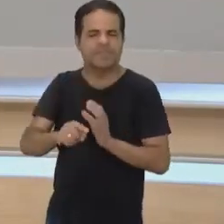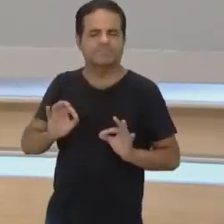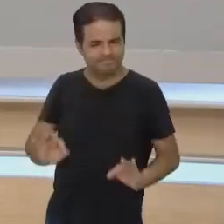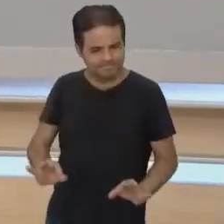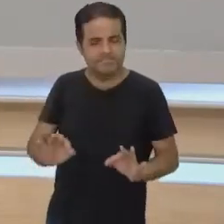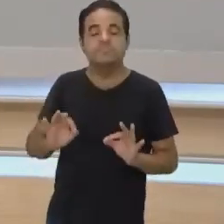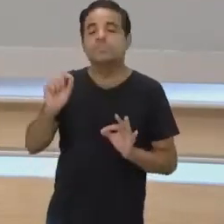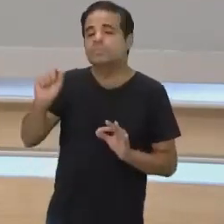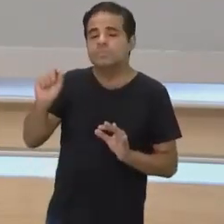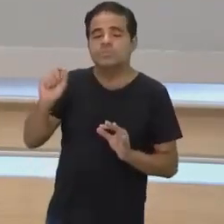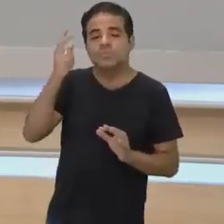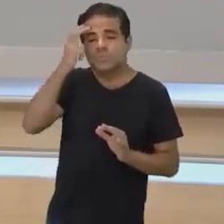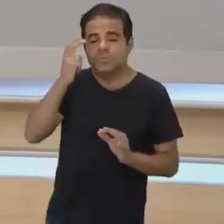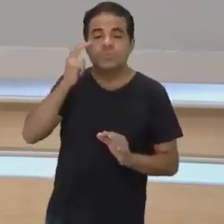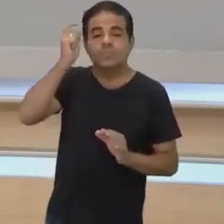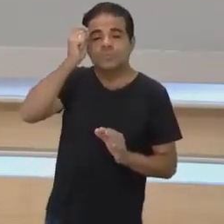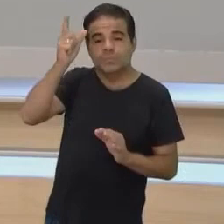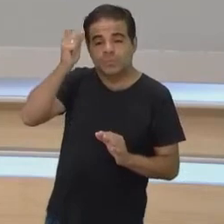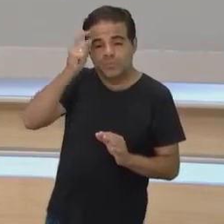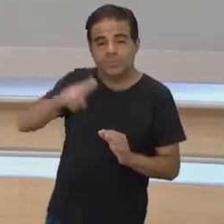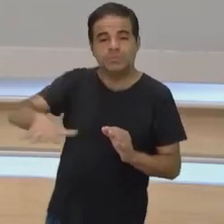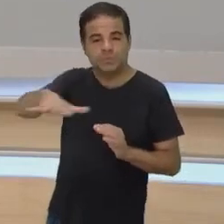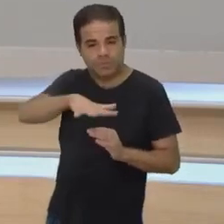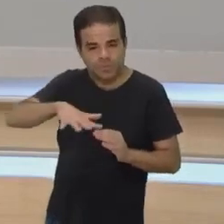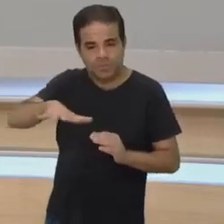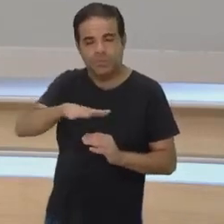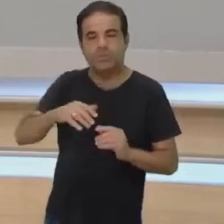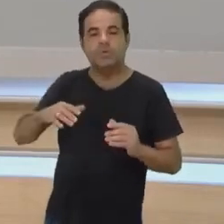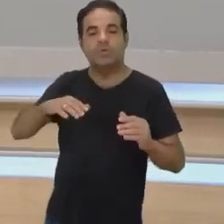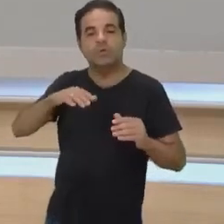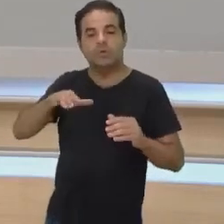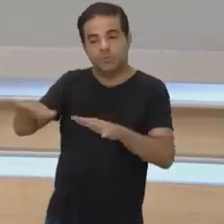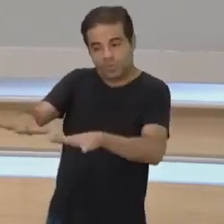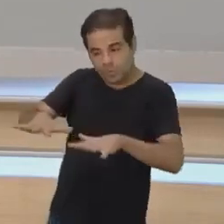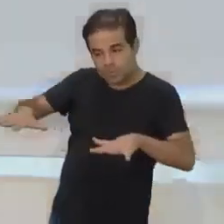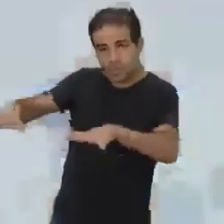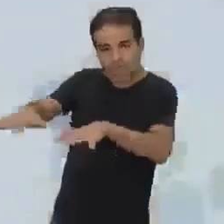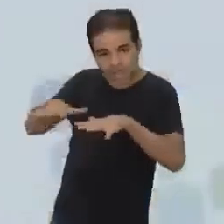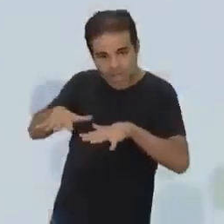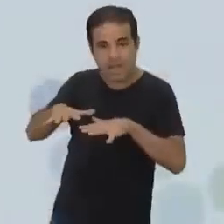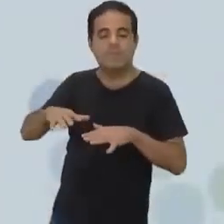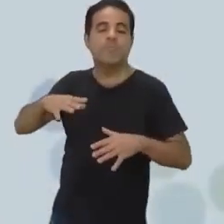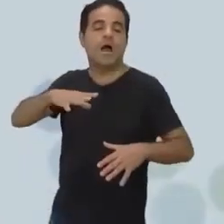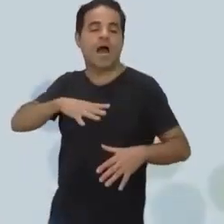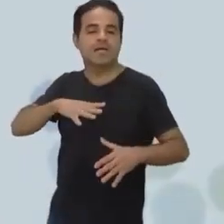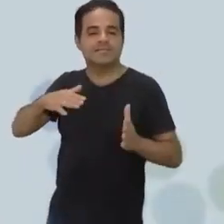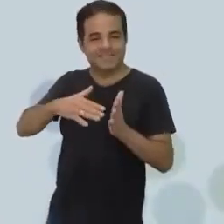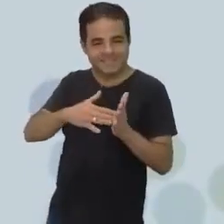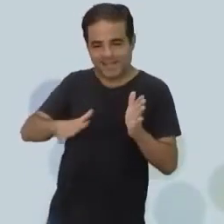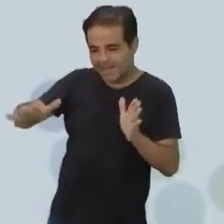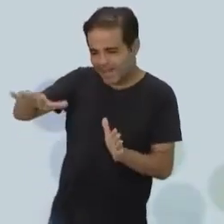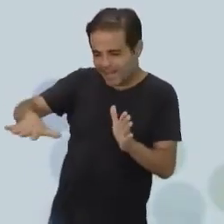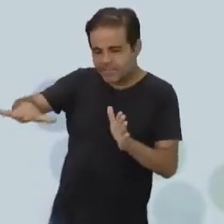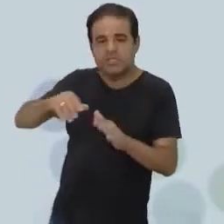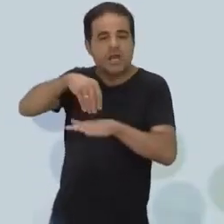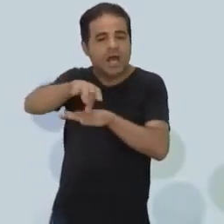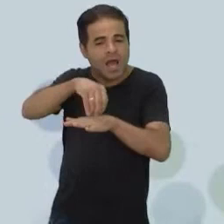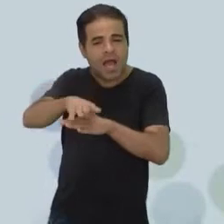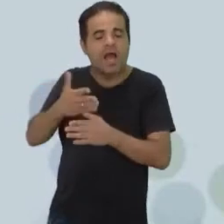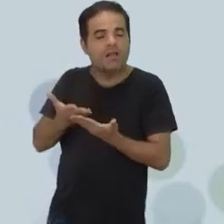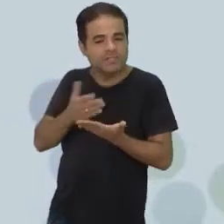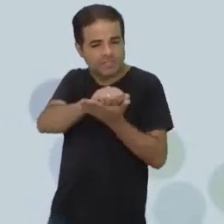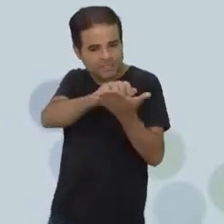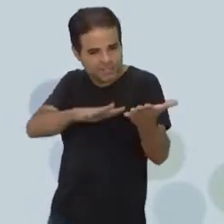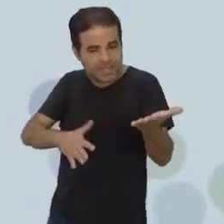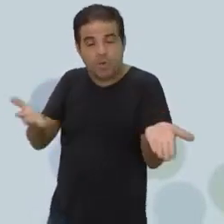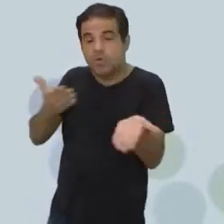aprofundamento da cultura do solo, do campo à cidade. Vamos lá passar a nossa aula e nossas atividades. A